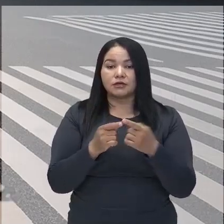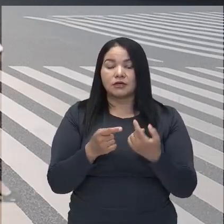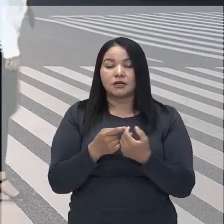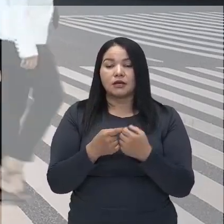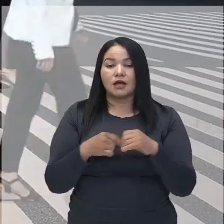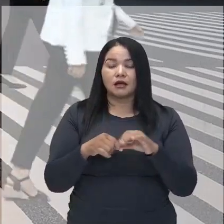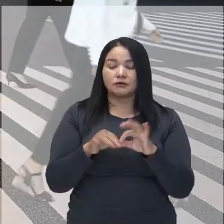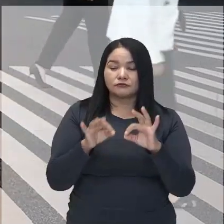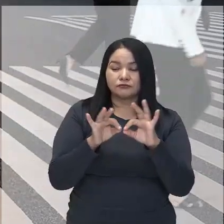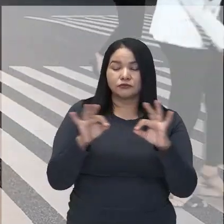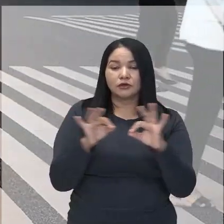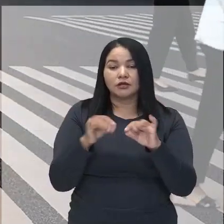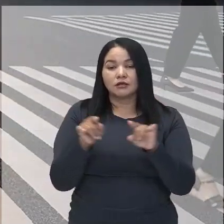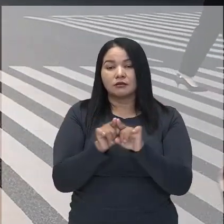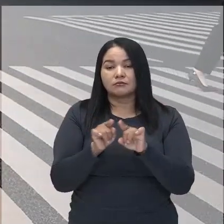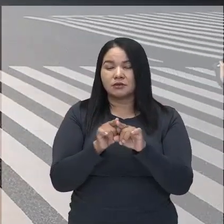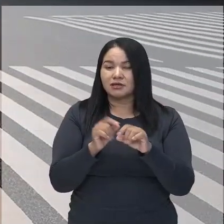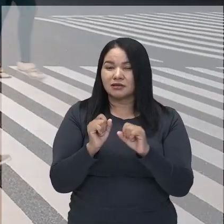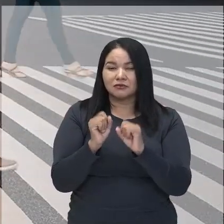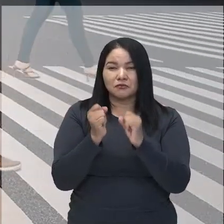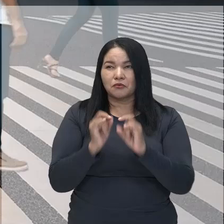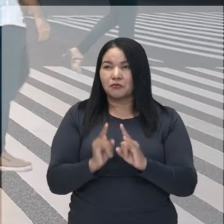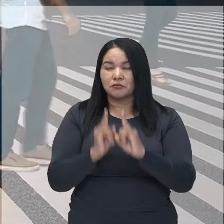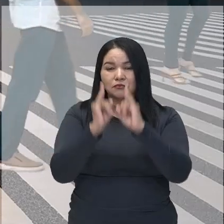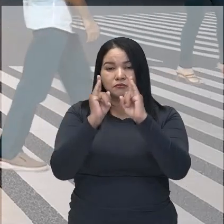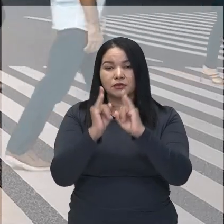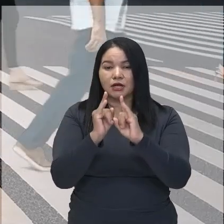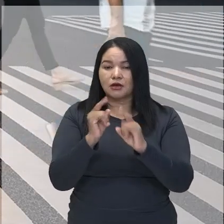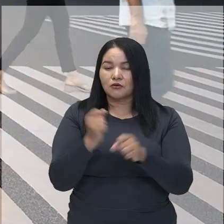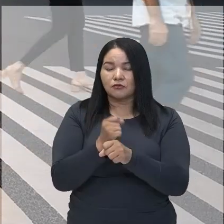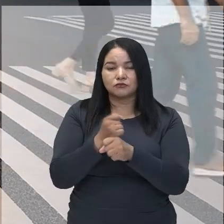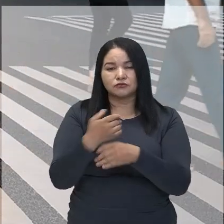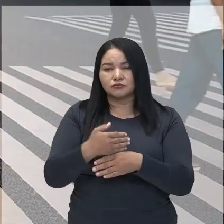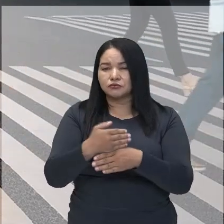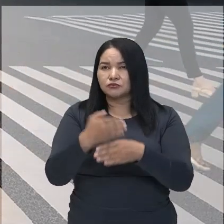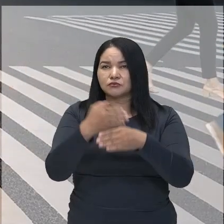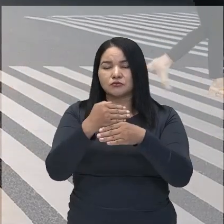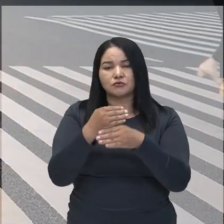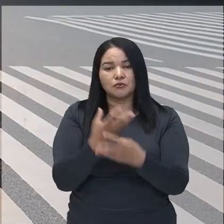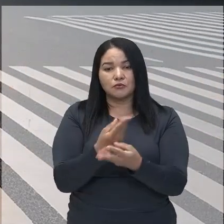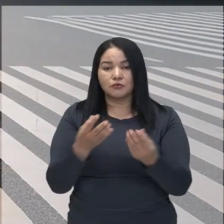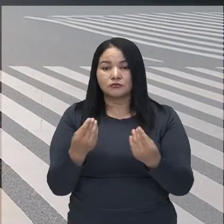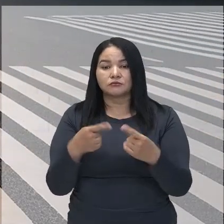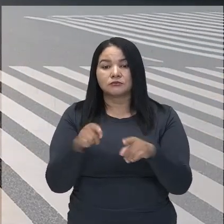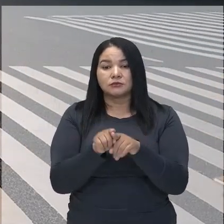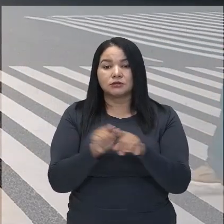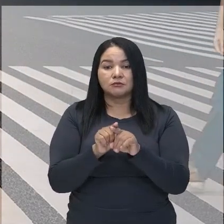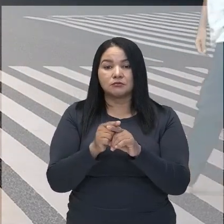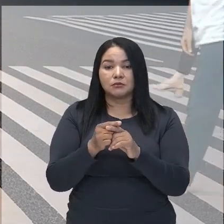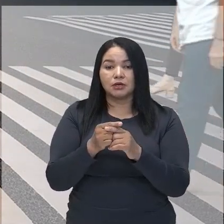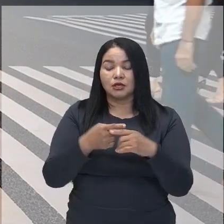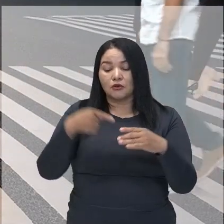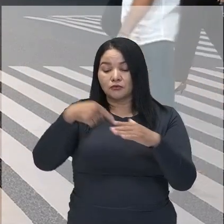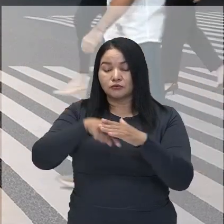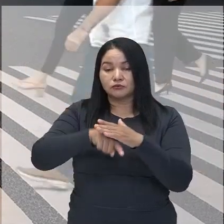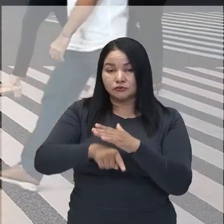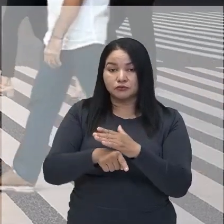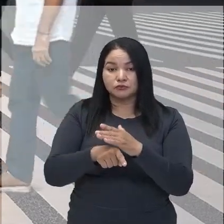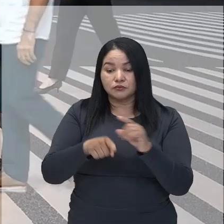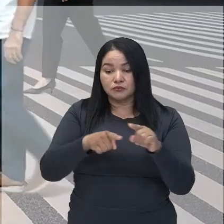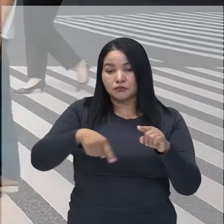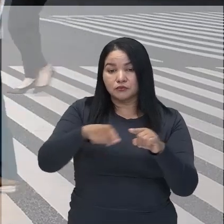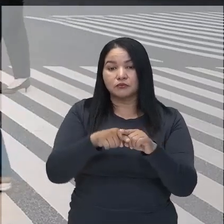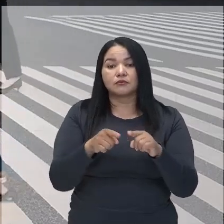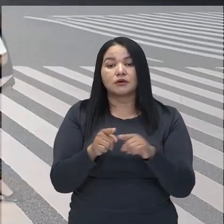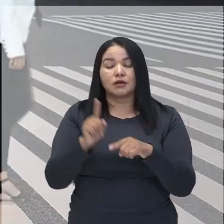verticalmente, grandes prédios, arranha-céus, né? E também, gente, no subsolo, tá? Japonês,